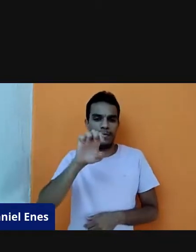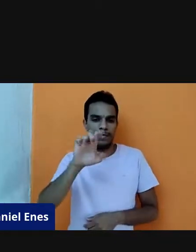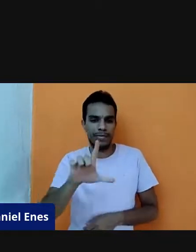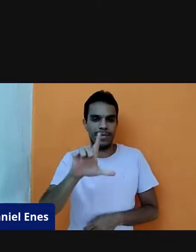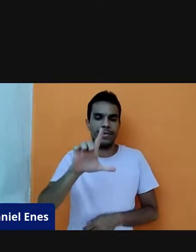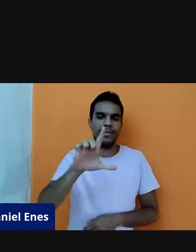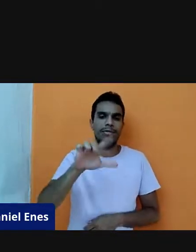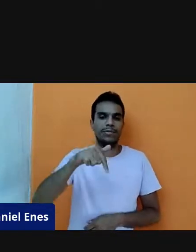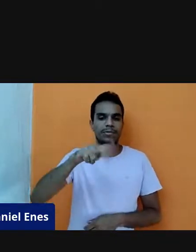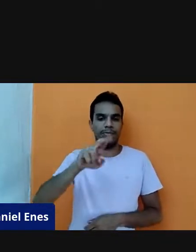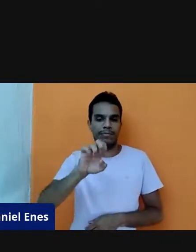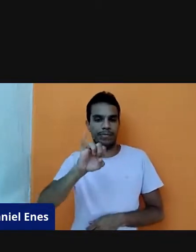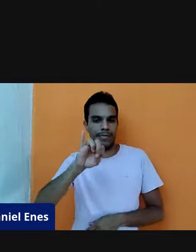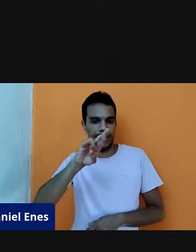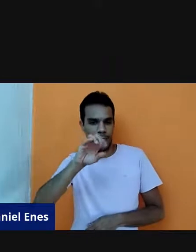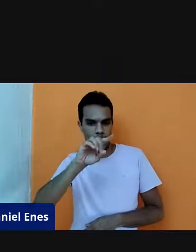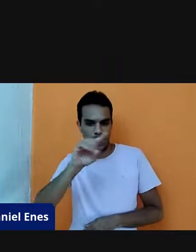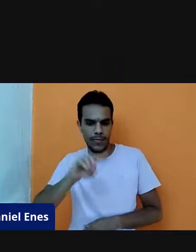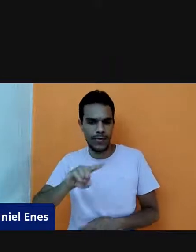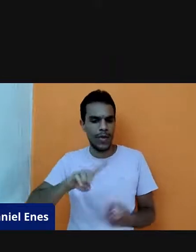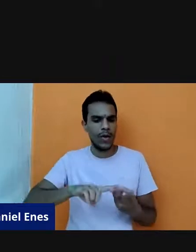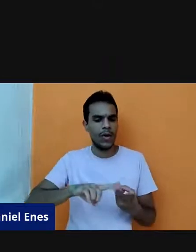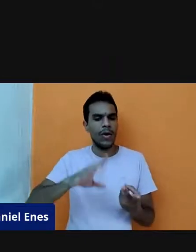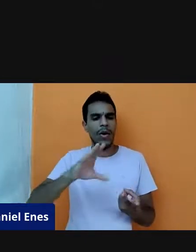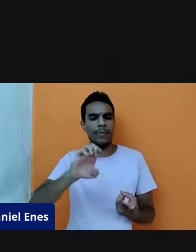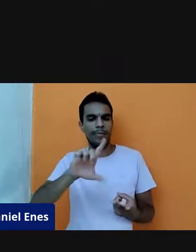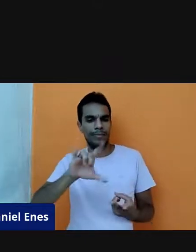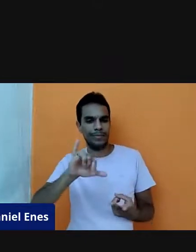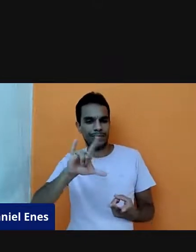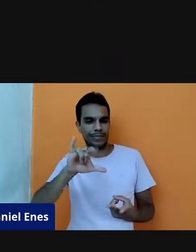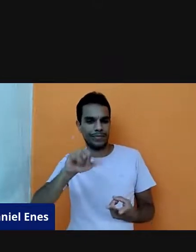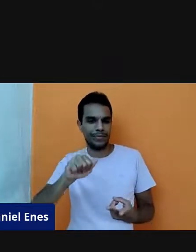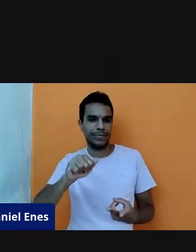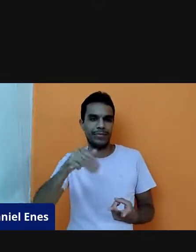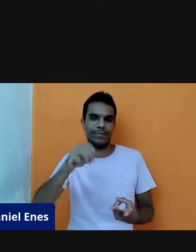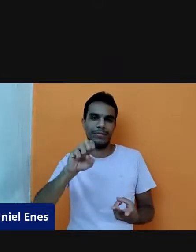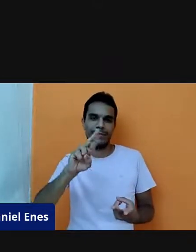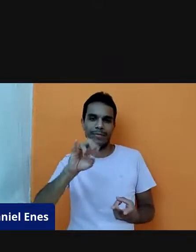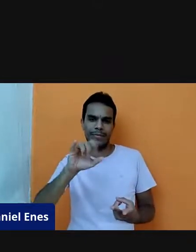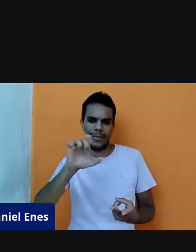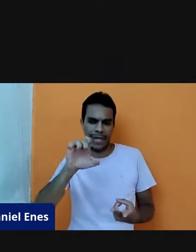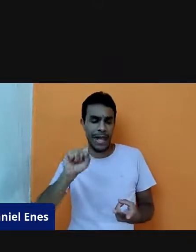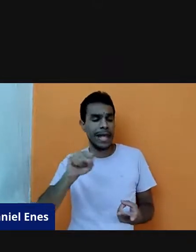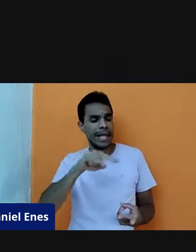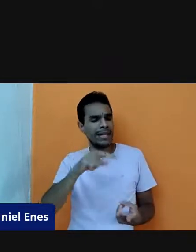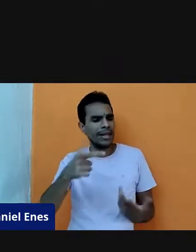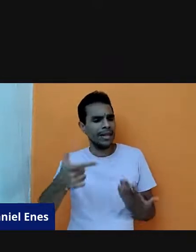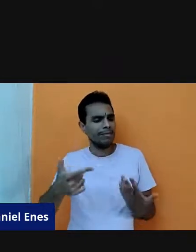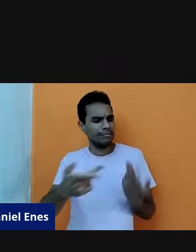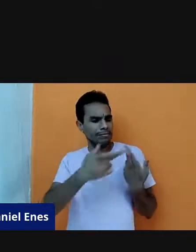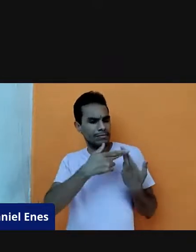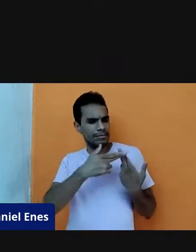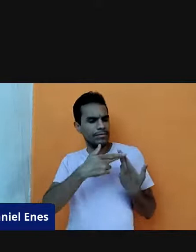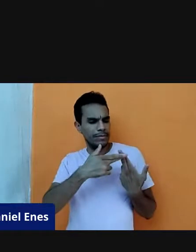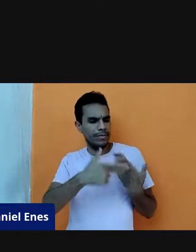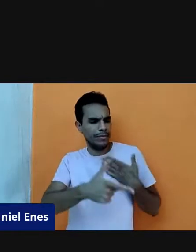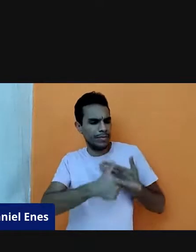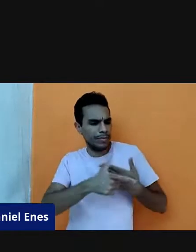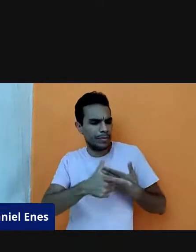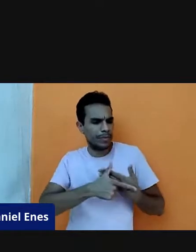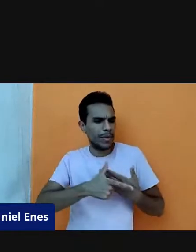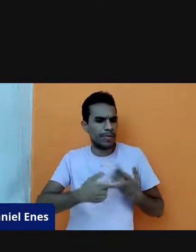Meirelles. Então, ela, nessa época, tem um papel fundamental na desconstrução do